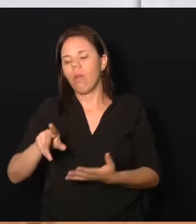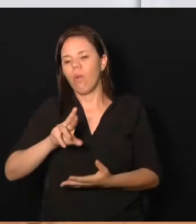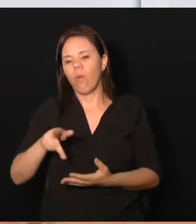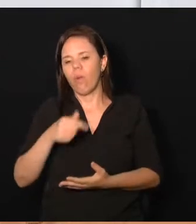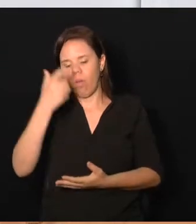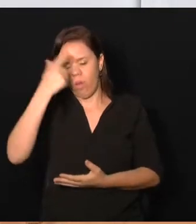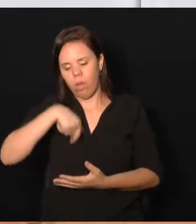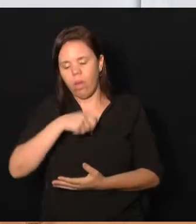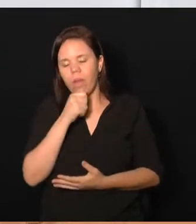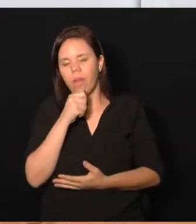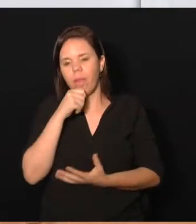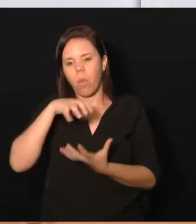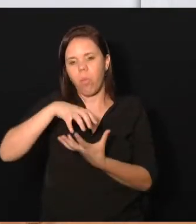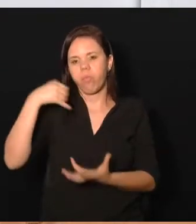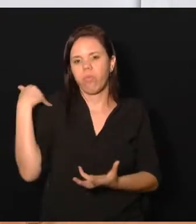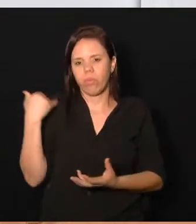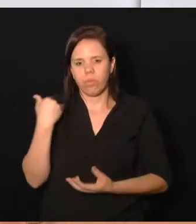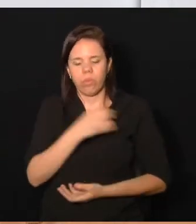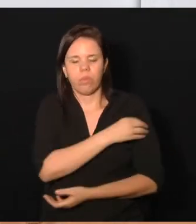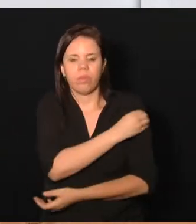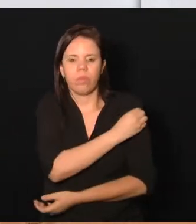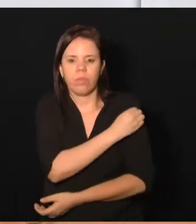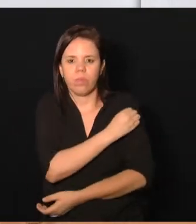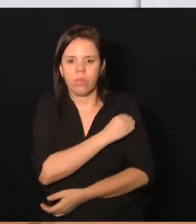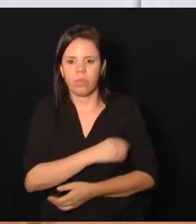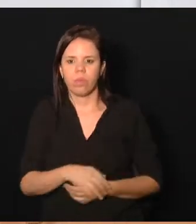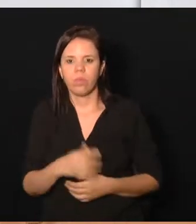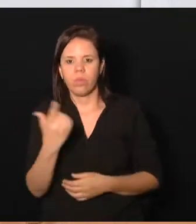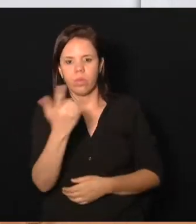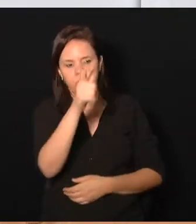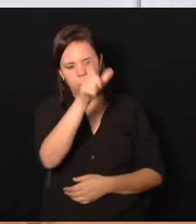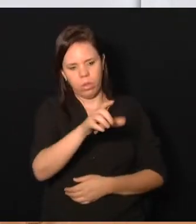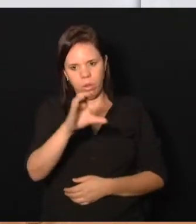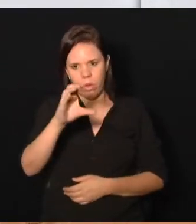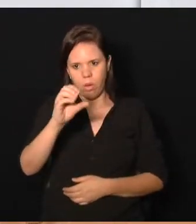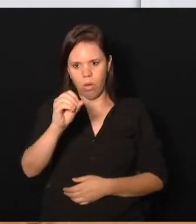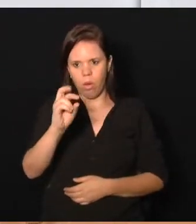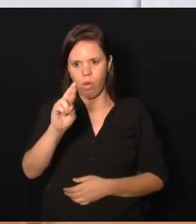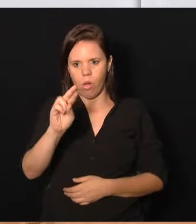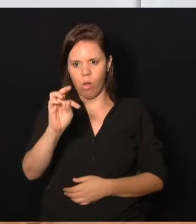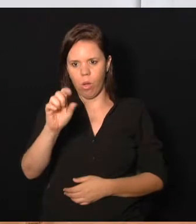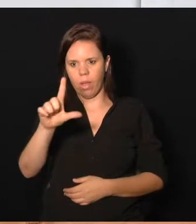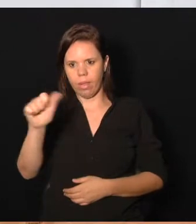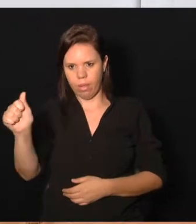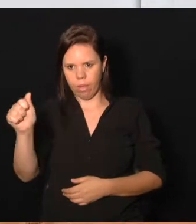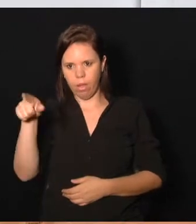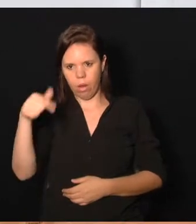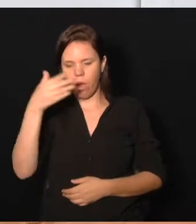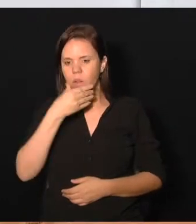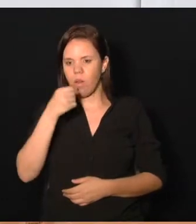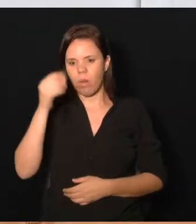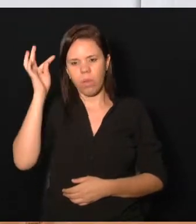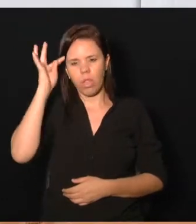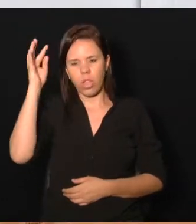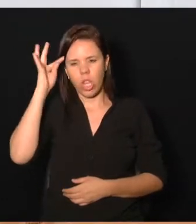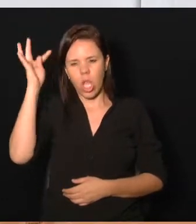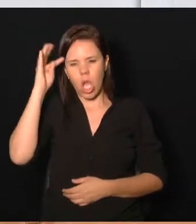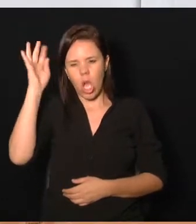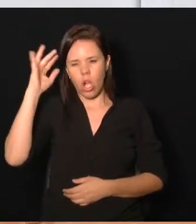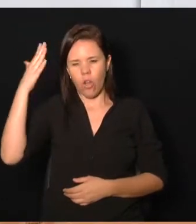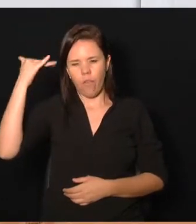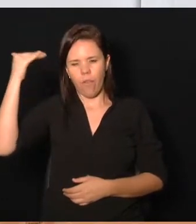Sérgio Cortella, ele, inclusive nessa casa aqui, ele trata de dois termos